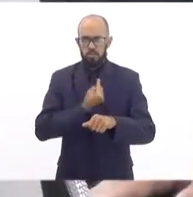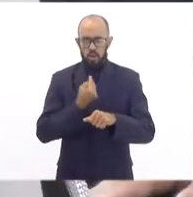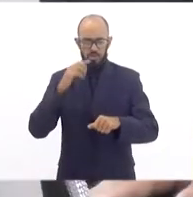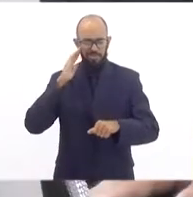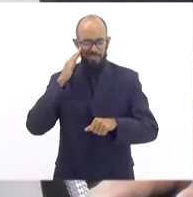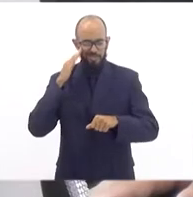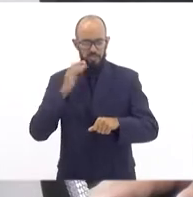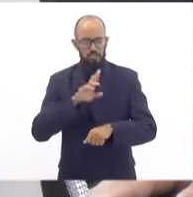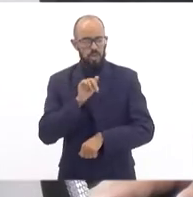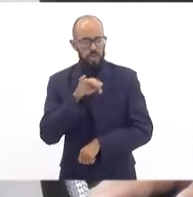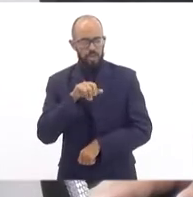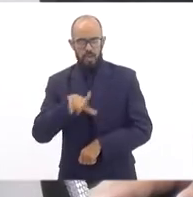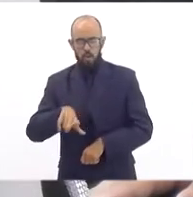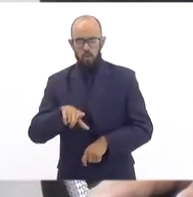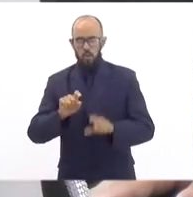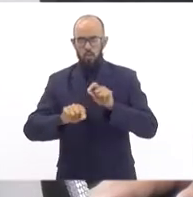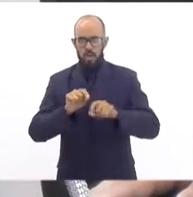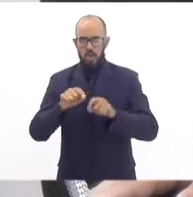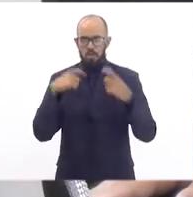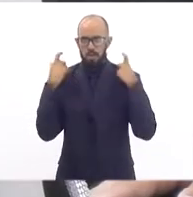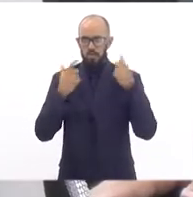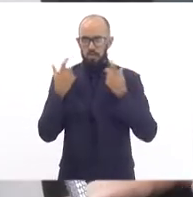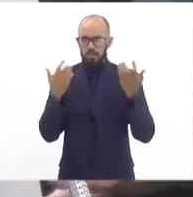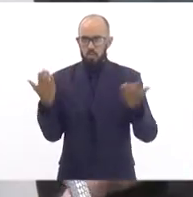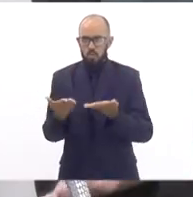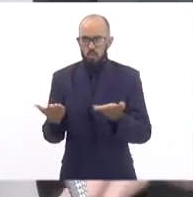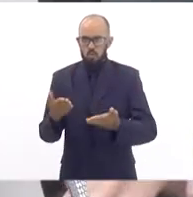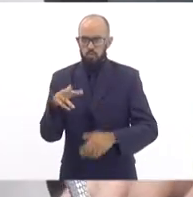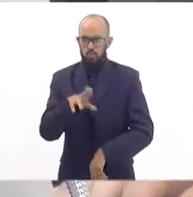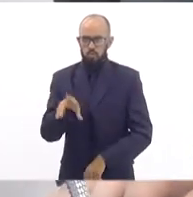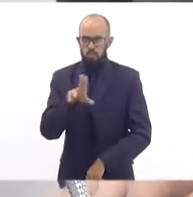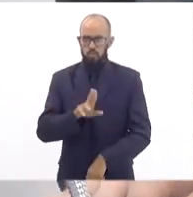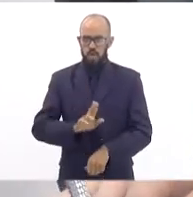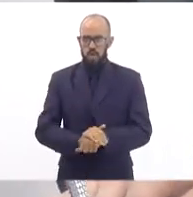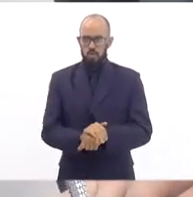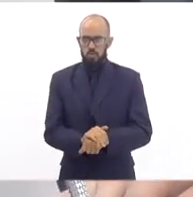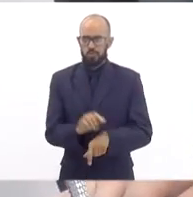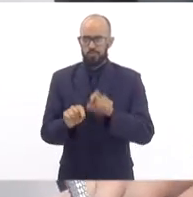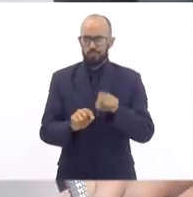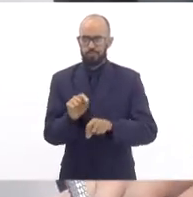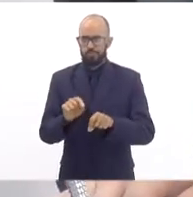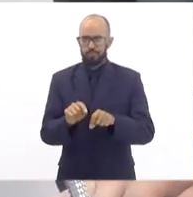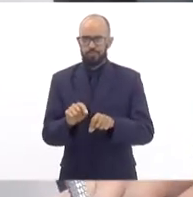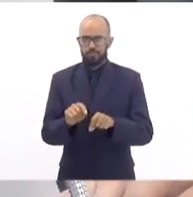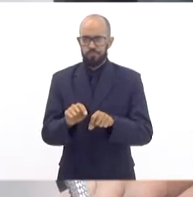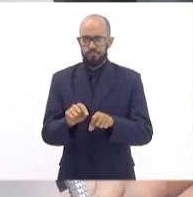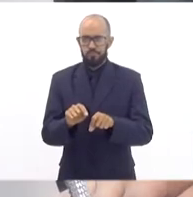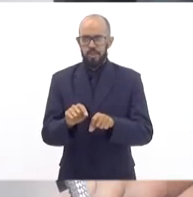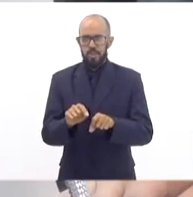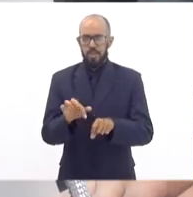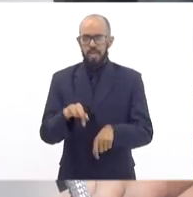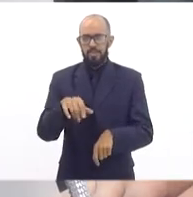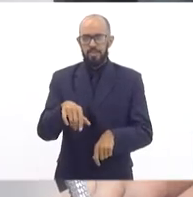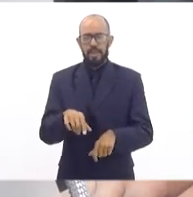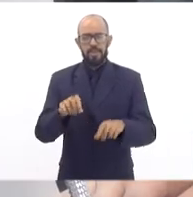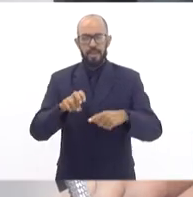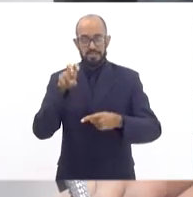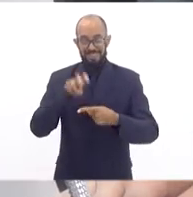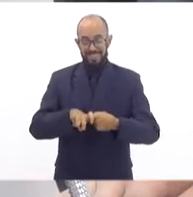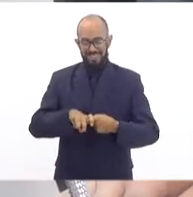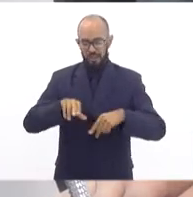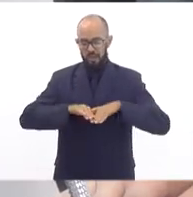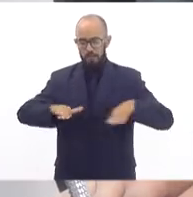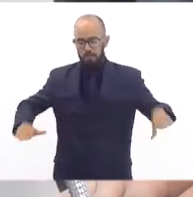Raquel, a grande preocupação hoje do usuário é saber o seguinte: quem é que está sentando na mesa para